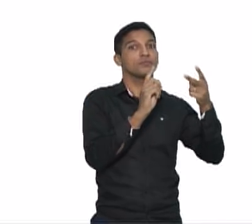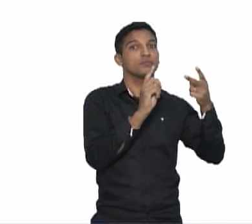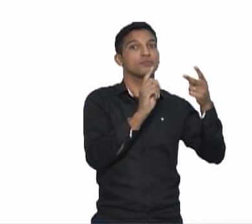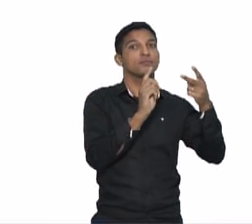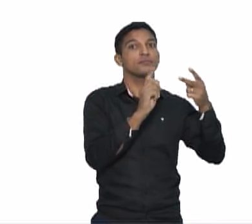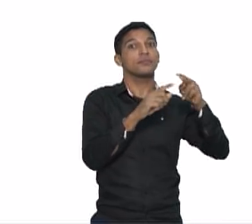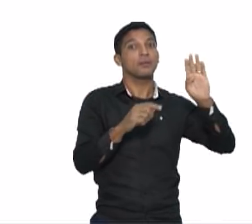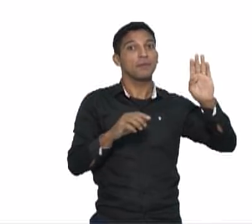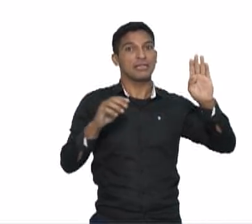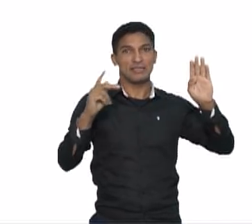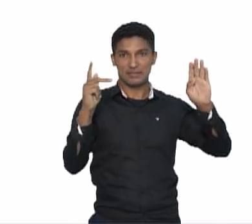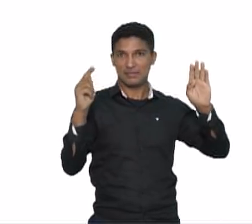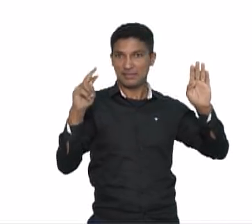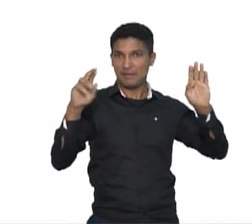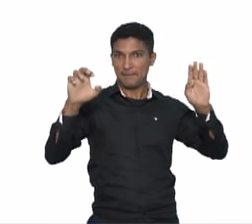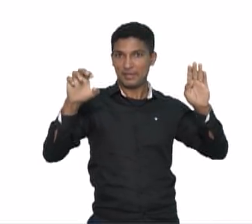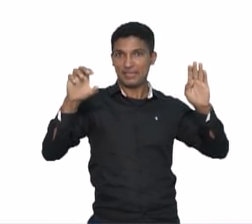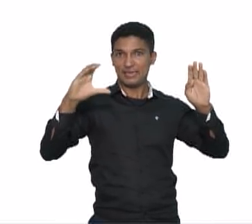precipitação,